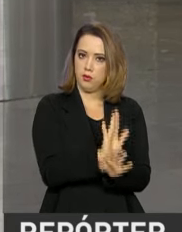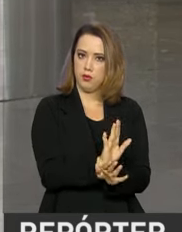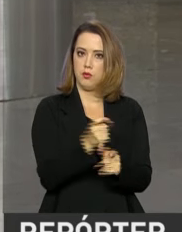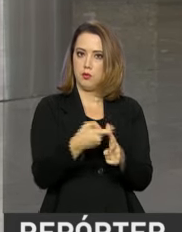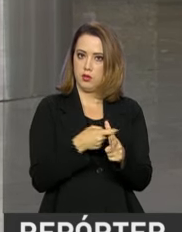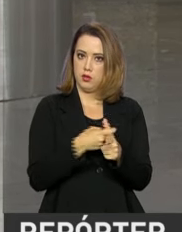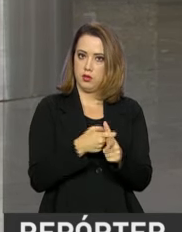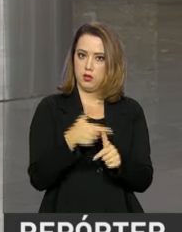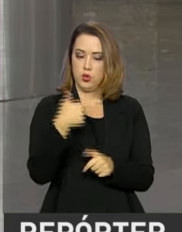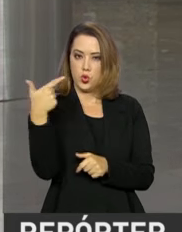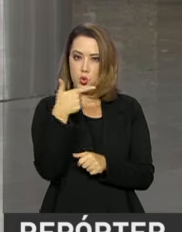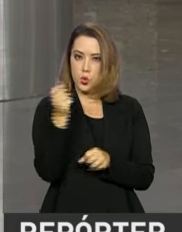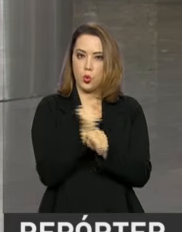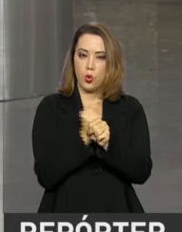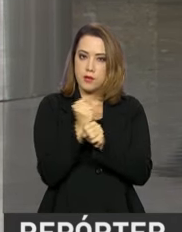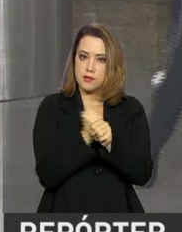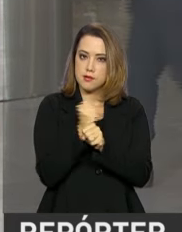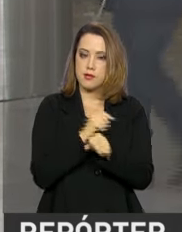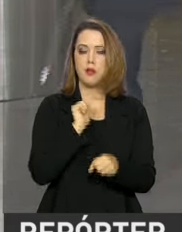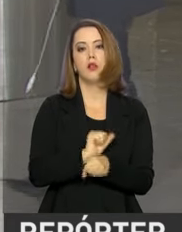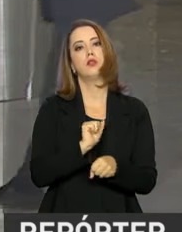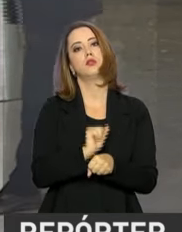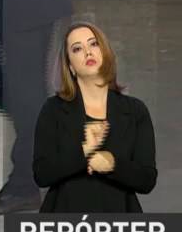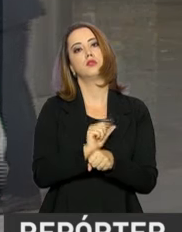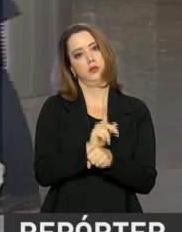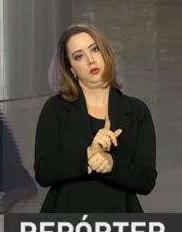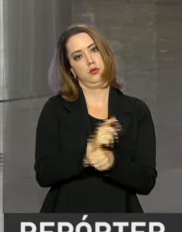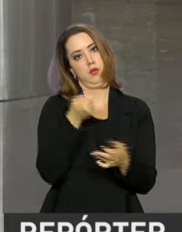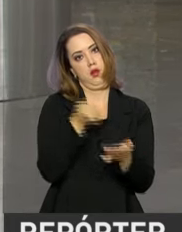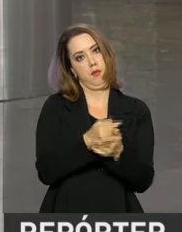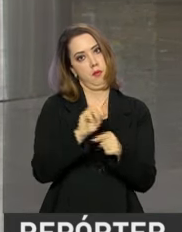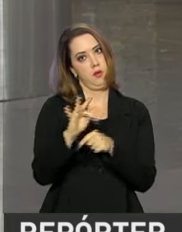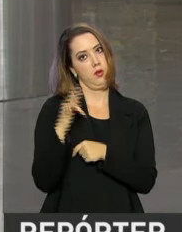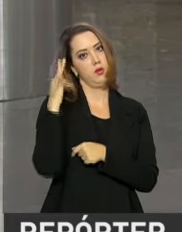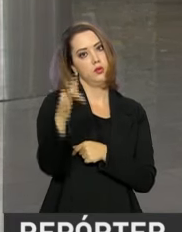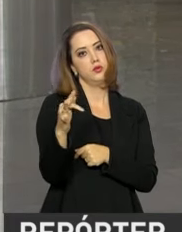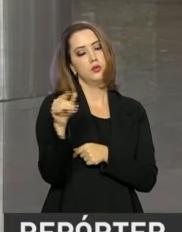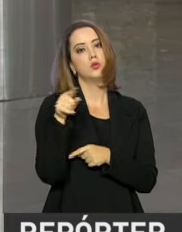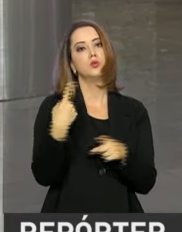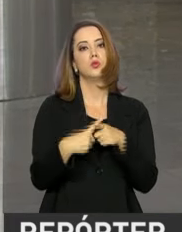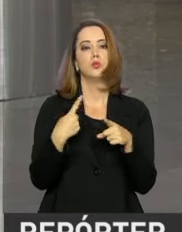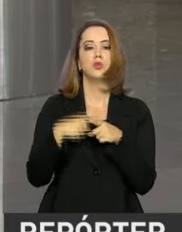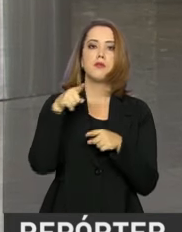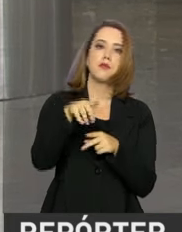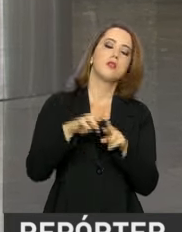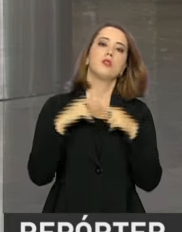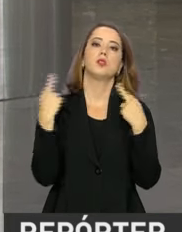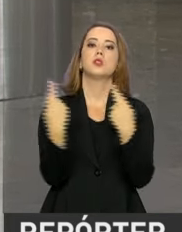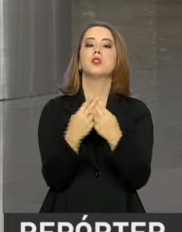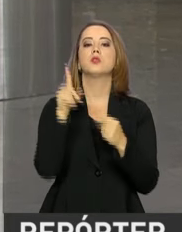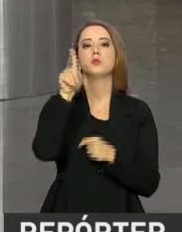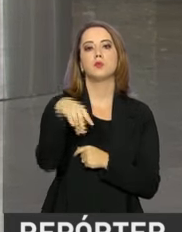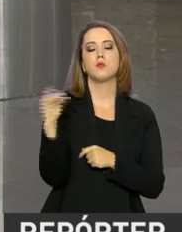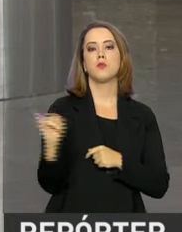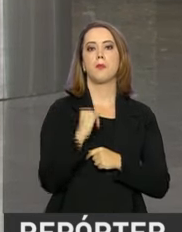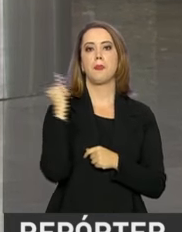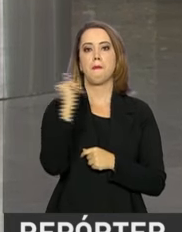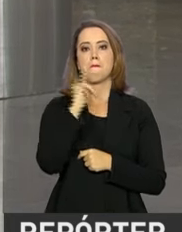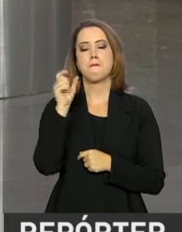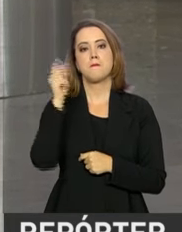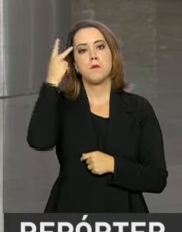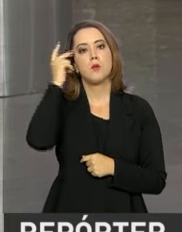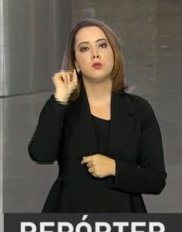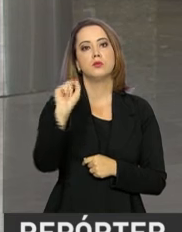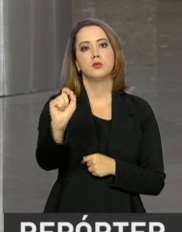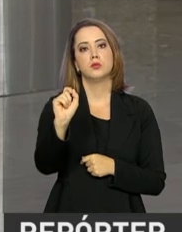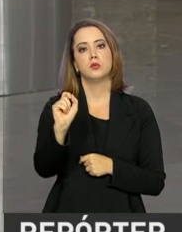dívida em 2 anos, 24 meses. É por isso que esta reunião aqui no Palácio Planalto é importante para se tentar